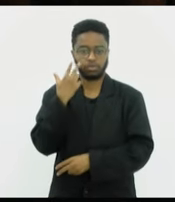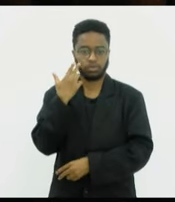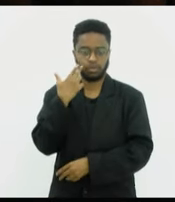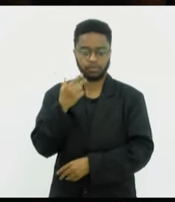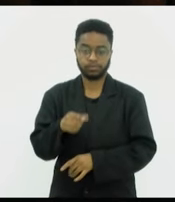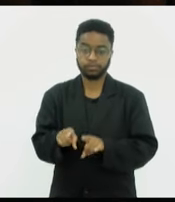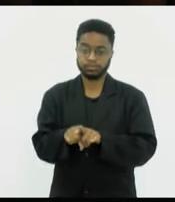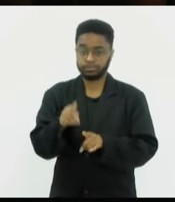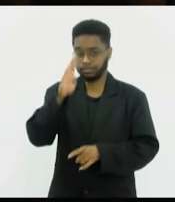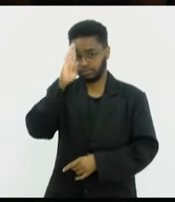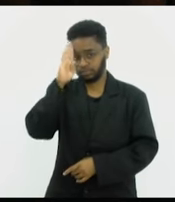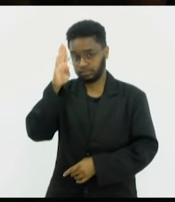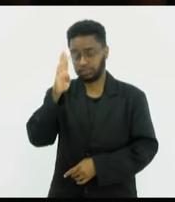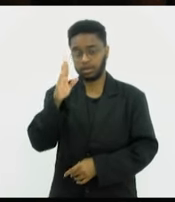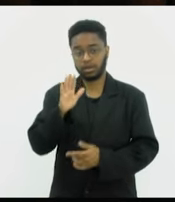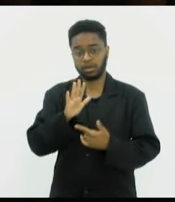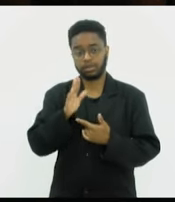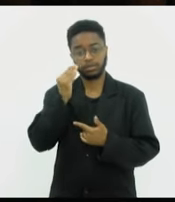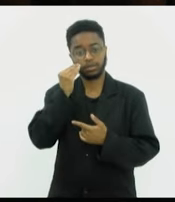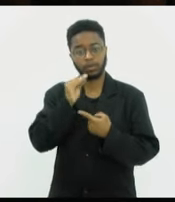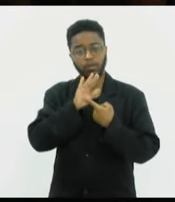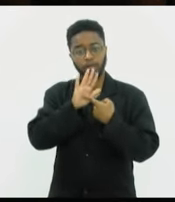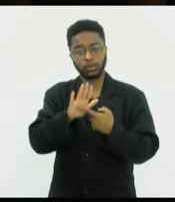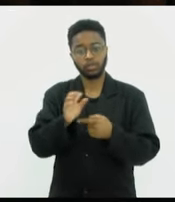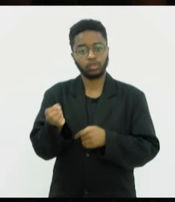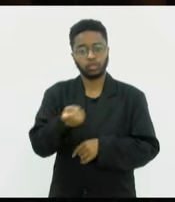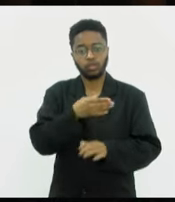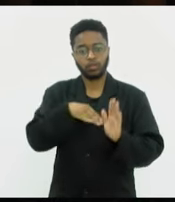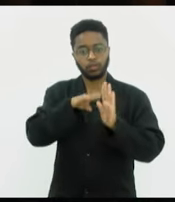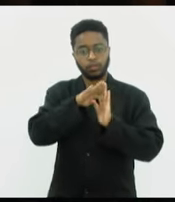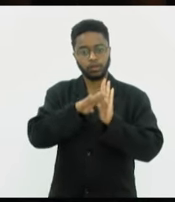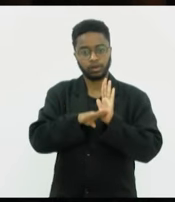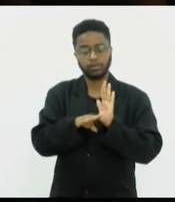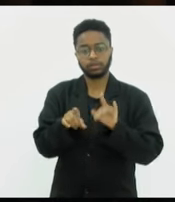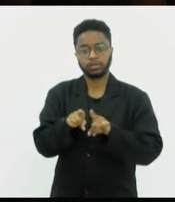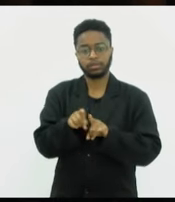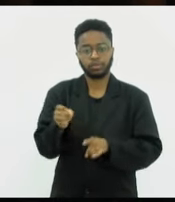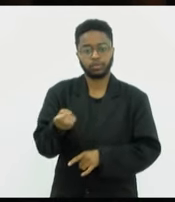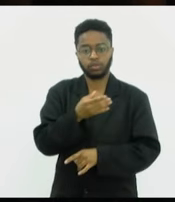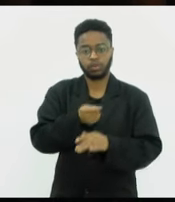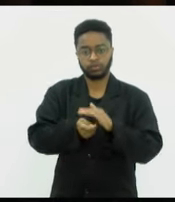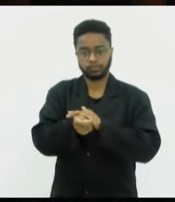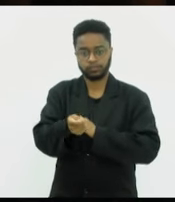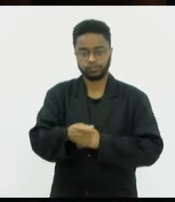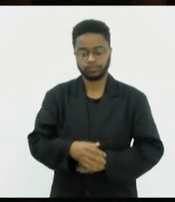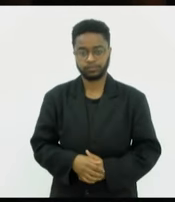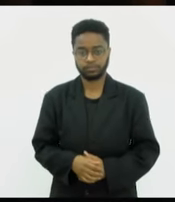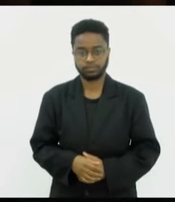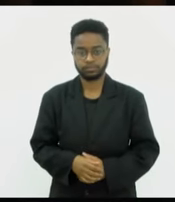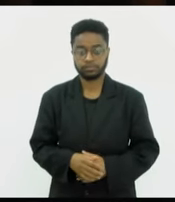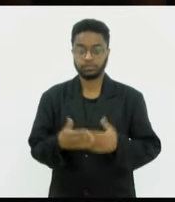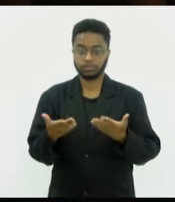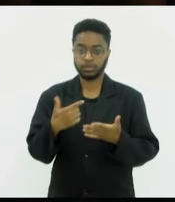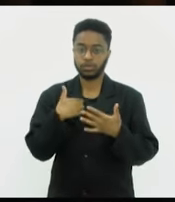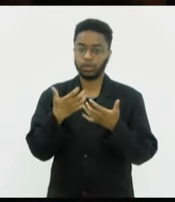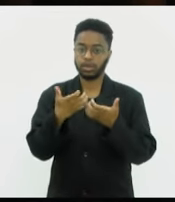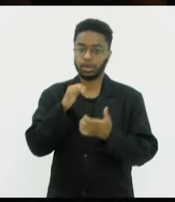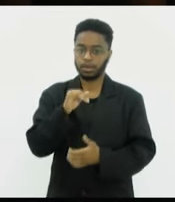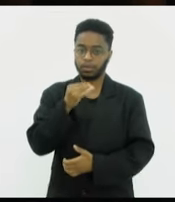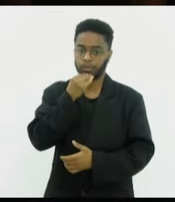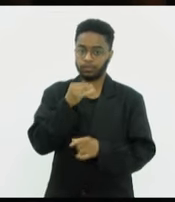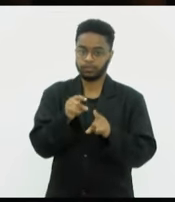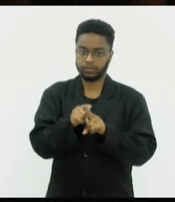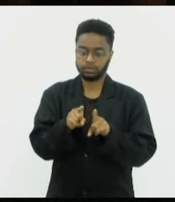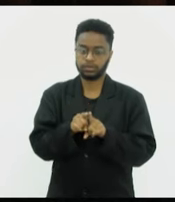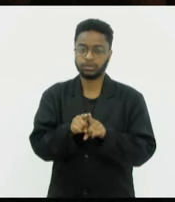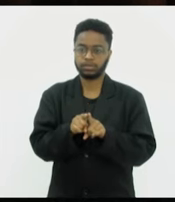quanto mais para apresentar novos programas e novos investimentos. Quero aqui aproveitar também,